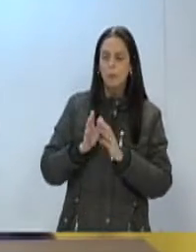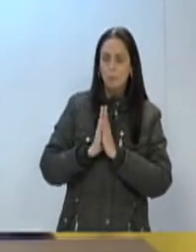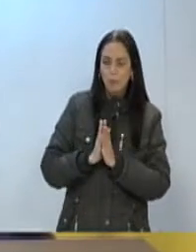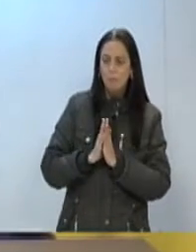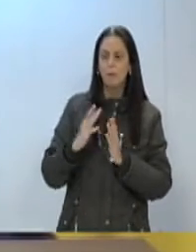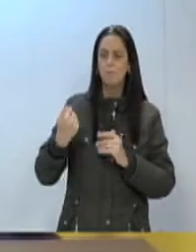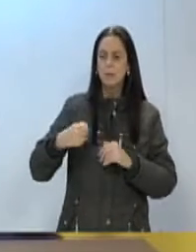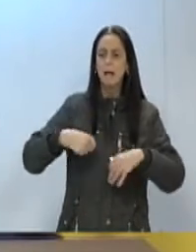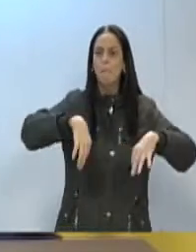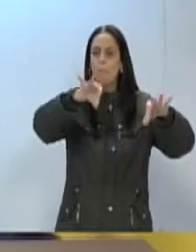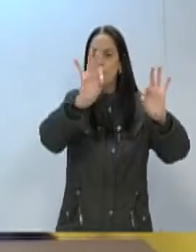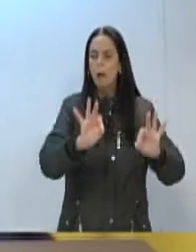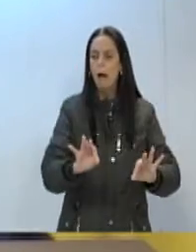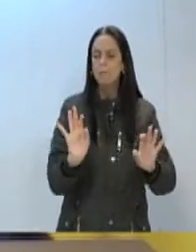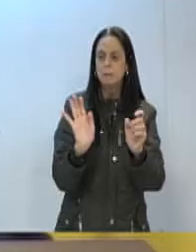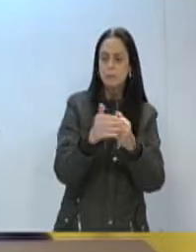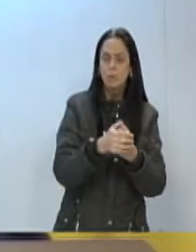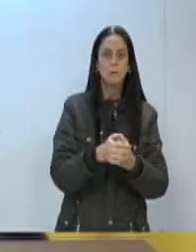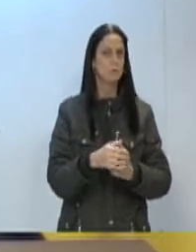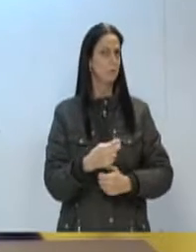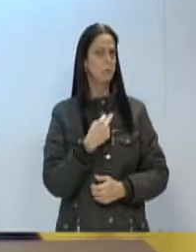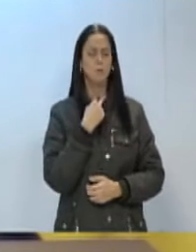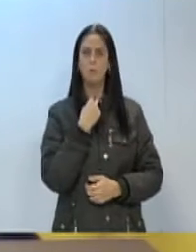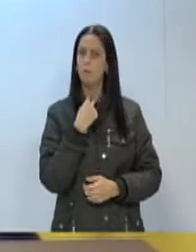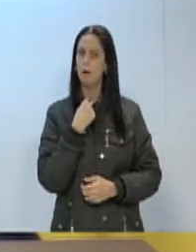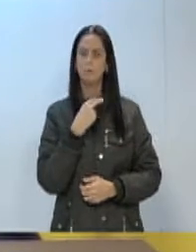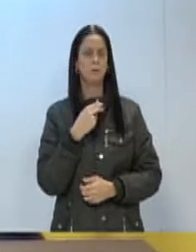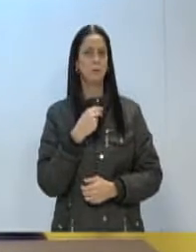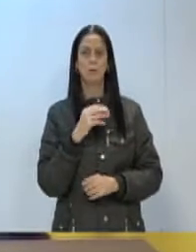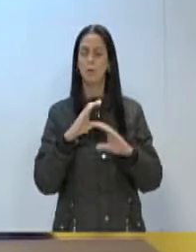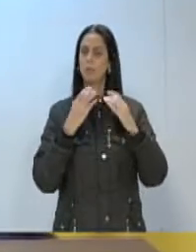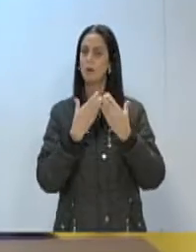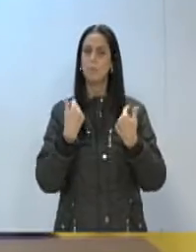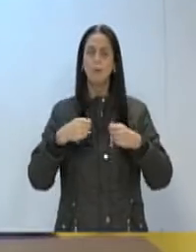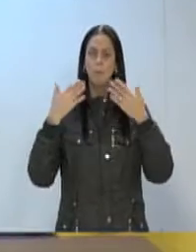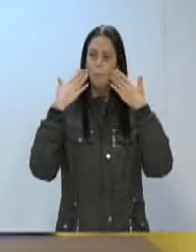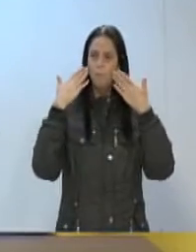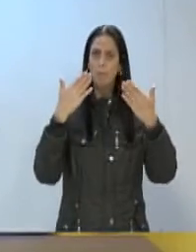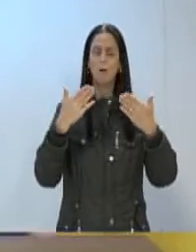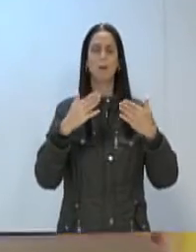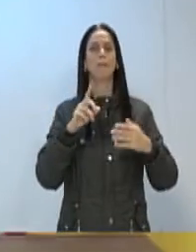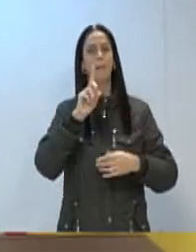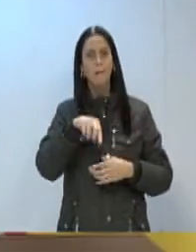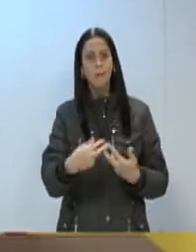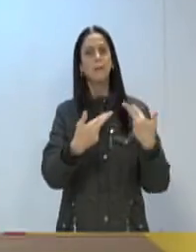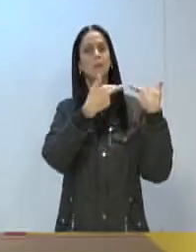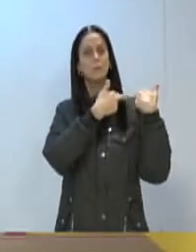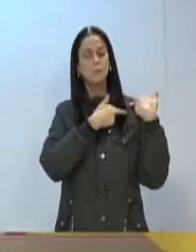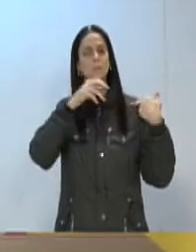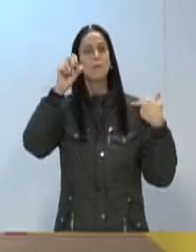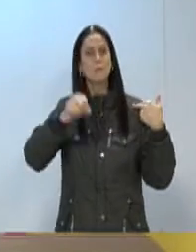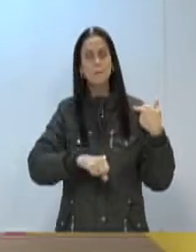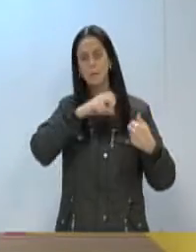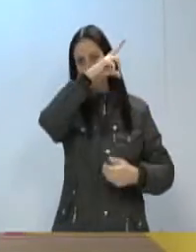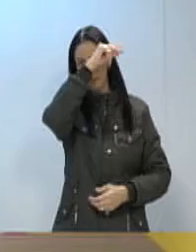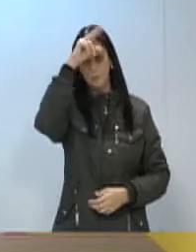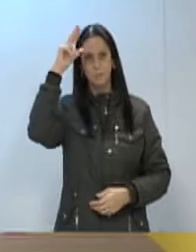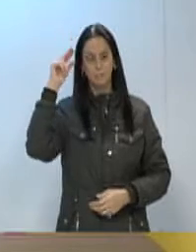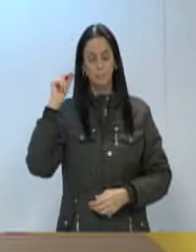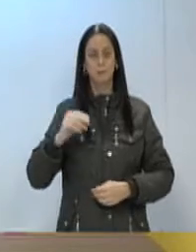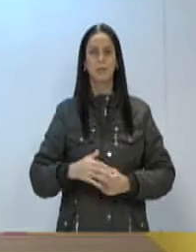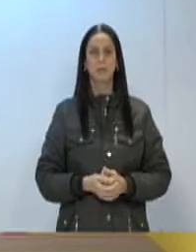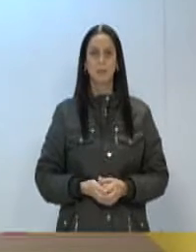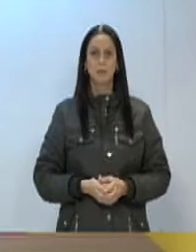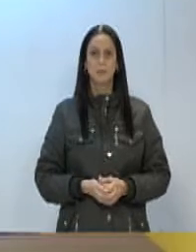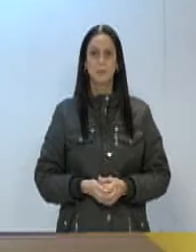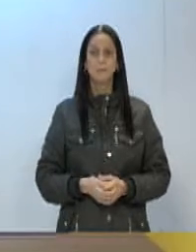não tem que esconder tem que mostrar tem que fazer isso aqui como da tem que começar a mostrar esse material porque a responsabilidade sim para que se busque é